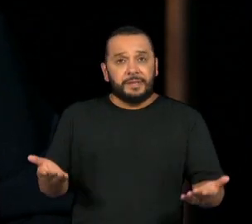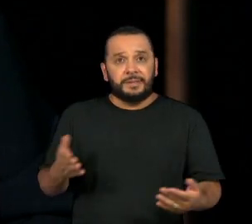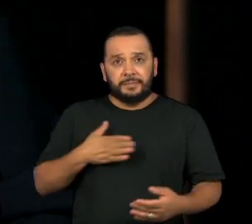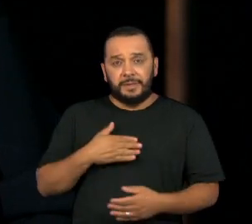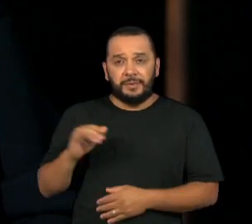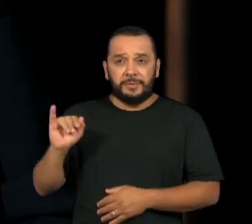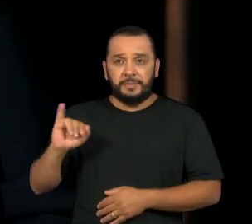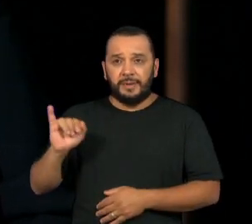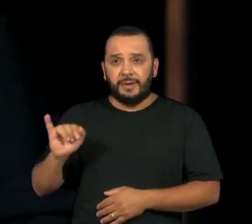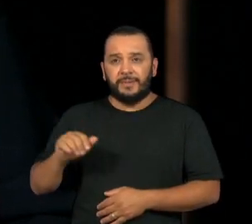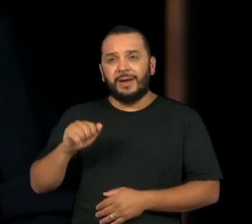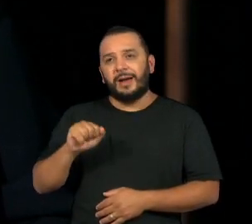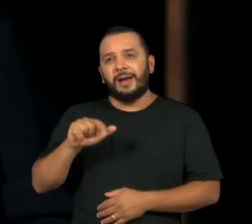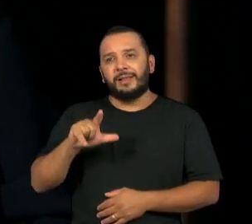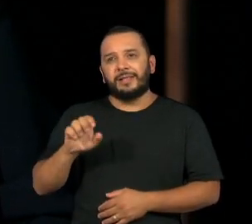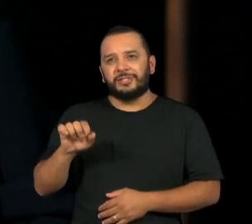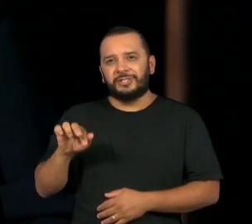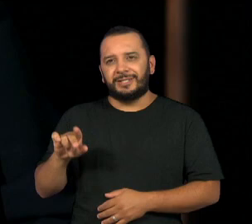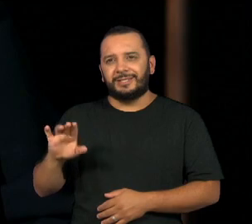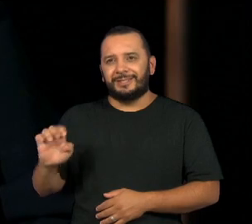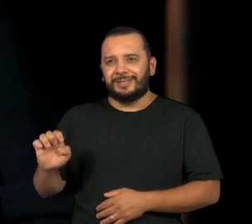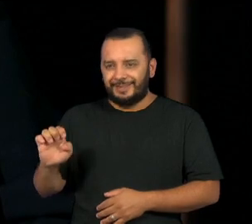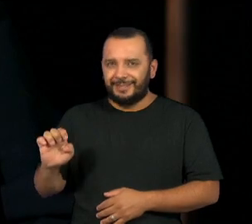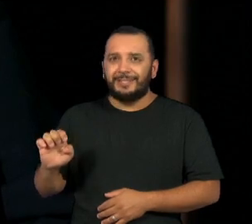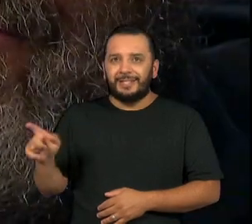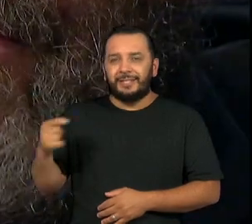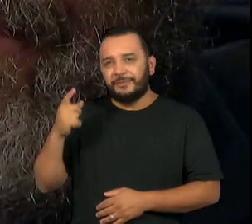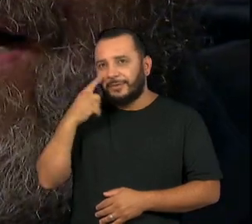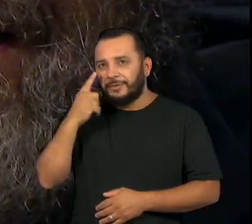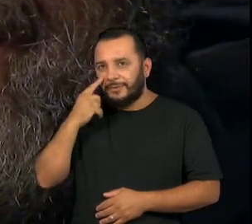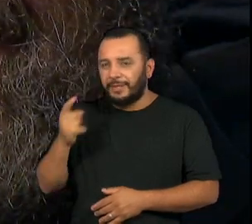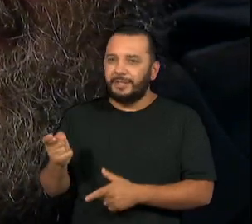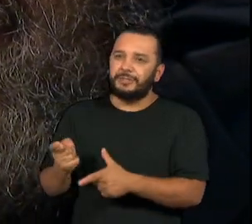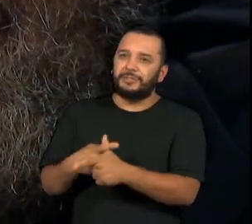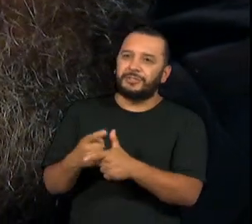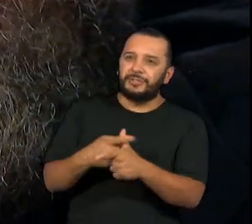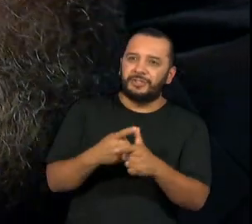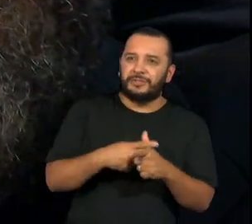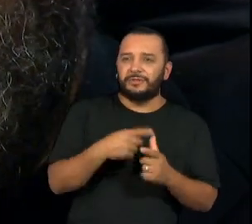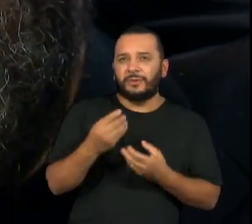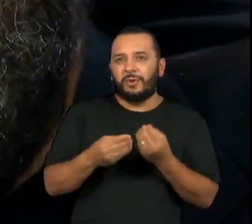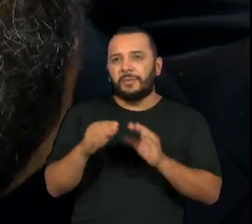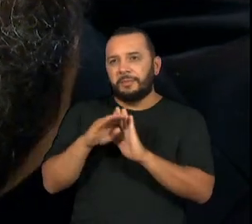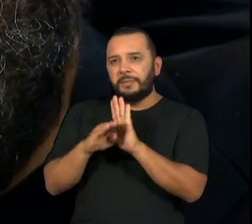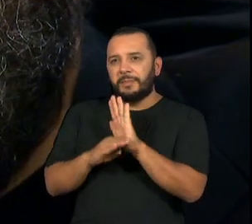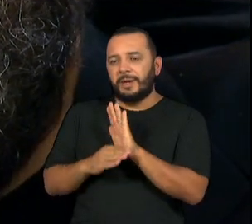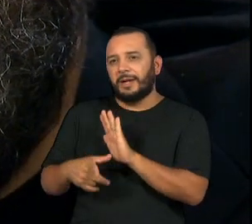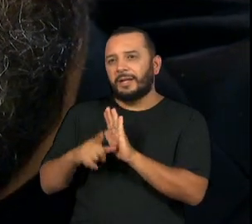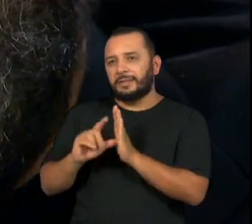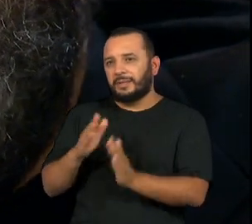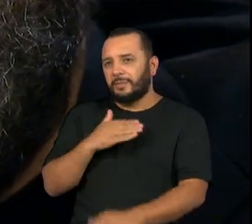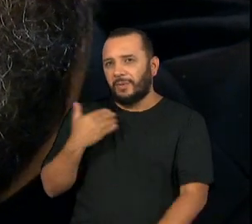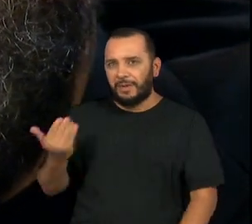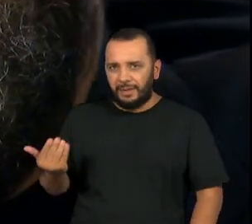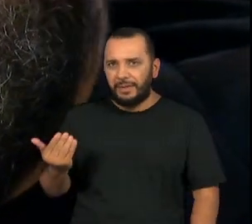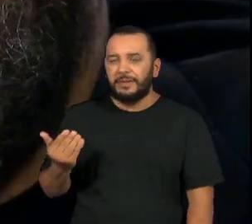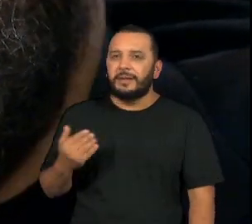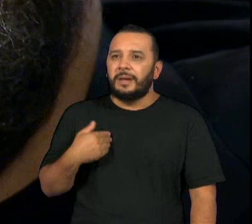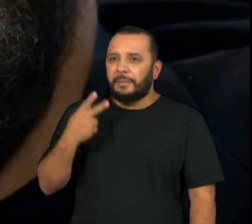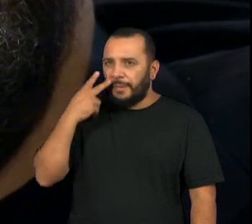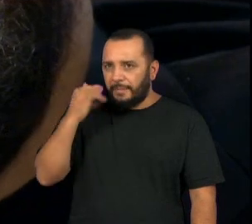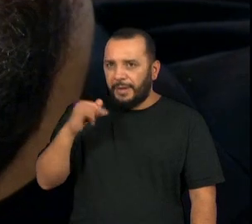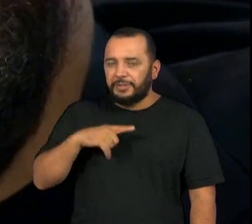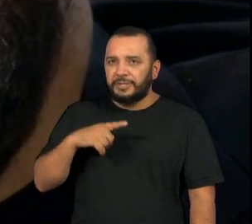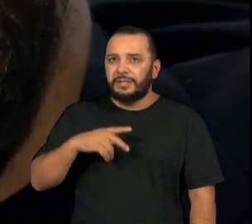irmão, o Alexandre, quando ele foi ver as coisas do meu pai, né, antes dele morrer, depois que a minha mãe faleceu, o papai tinha